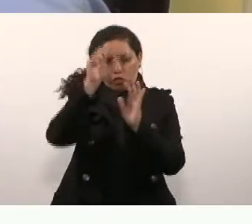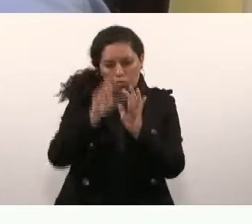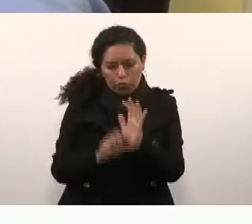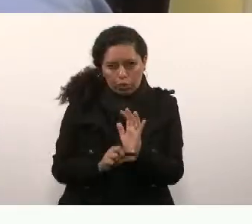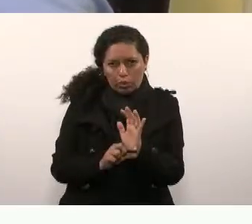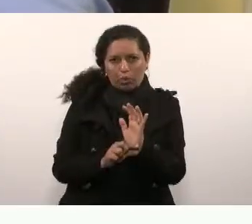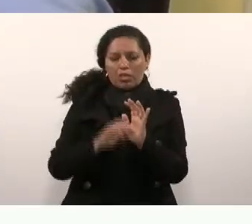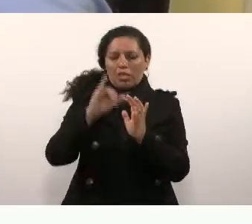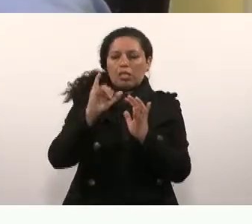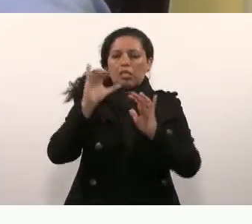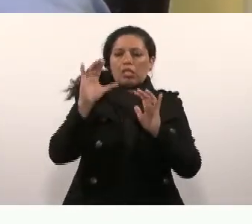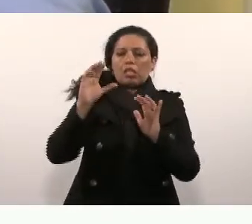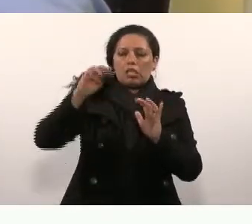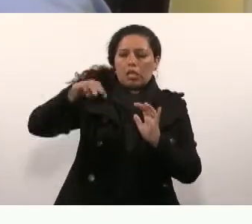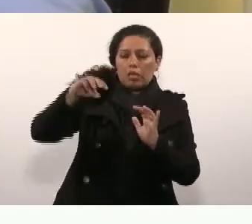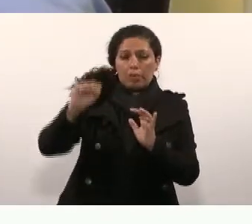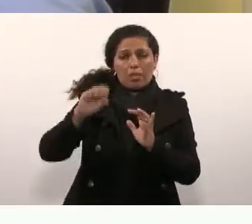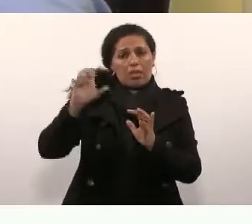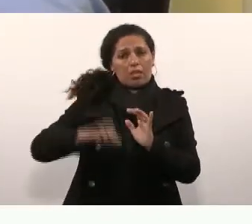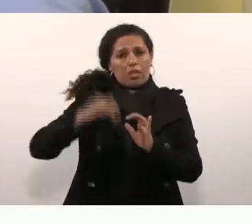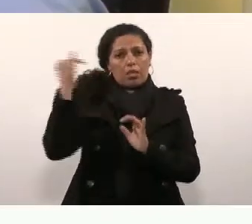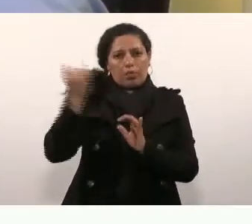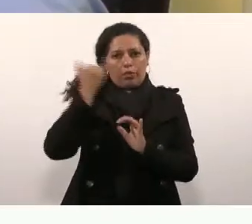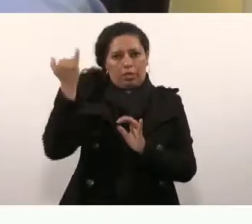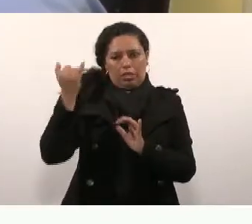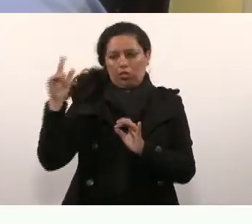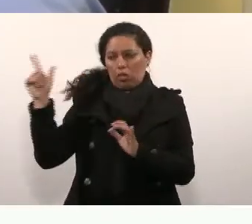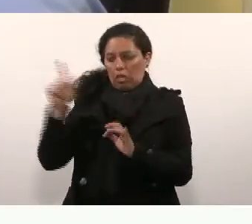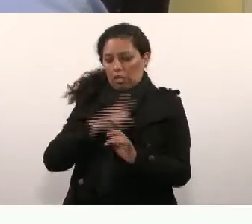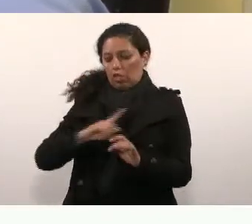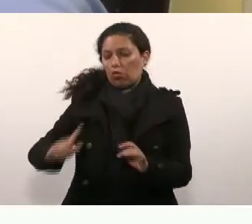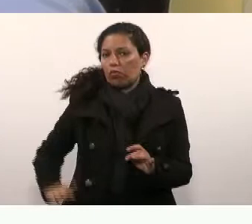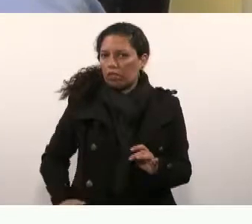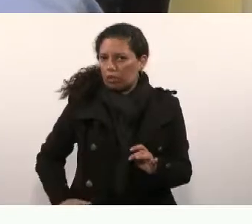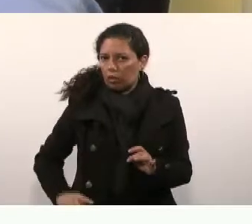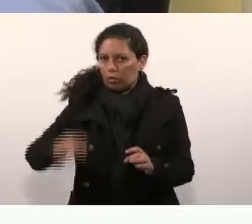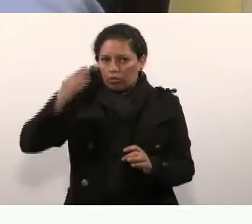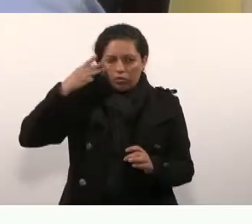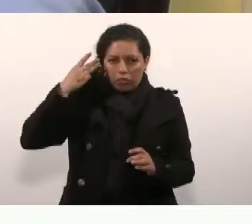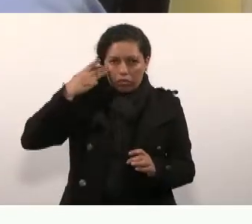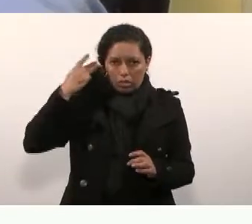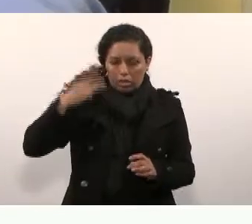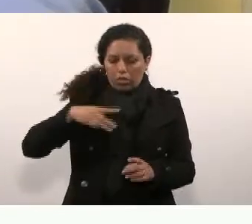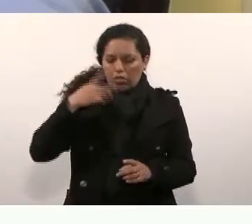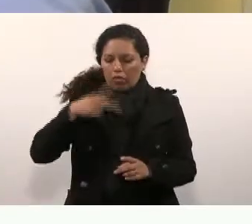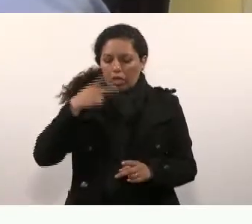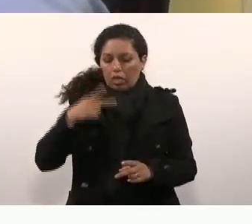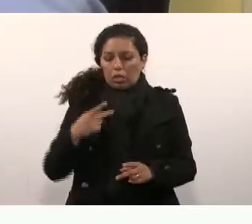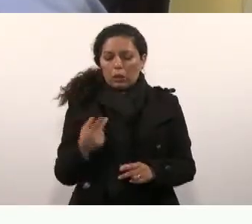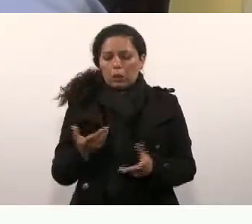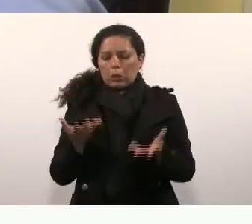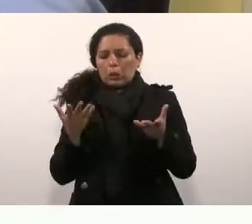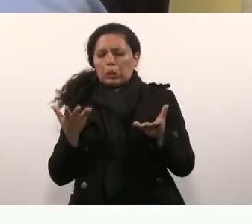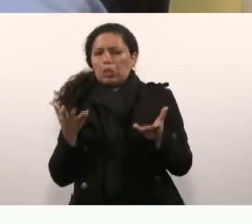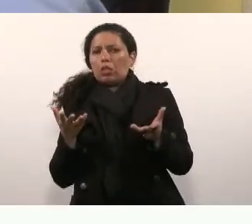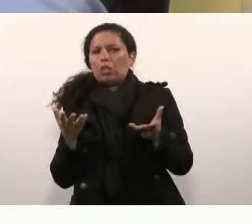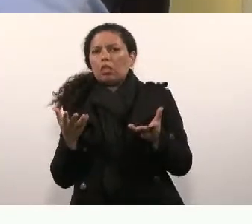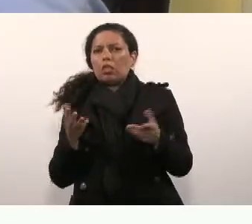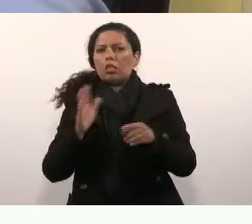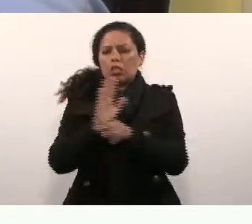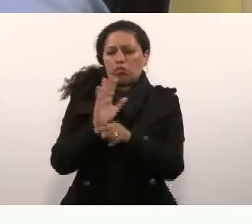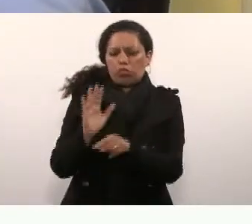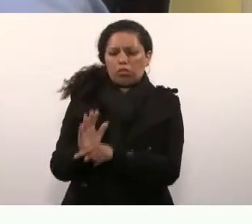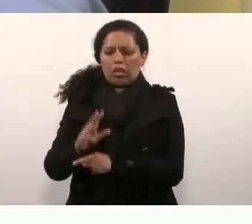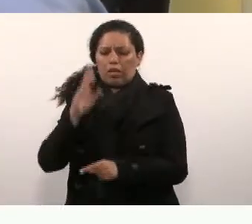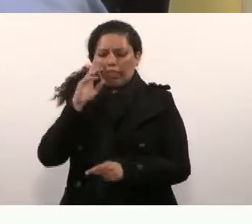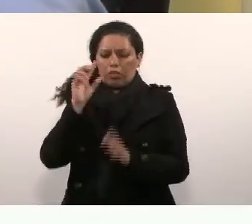do ICMS. E o governador, pouco tempo depois, demonstrou interesse de pautar